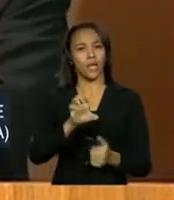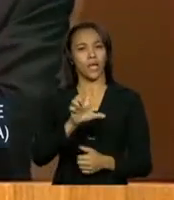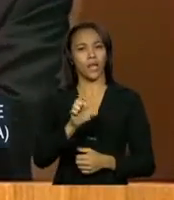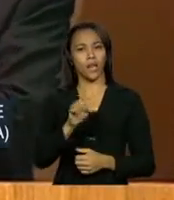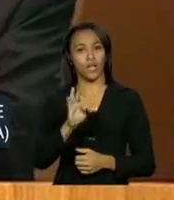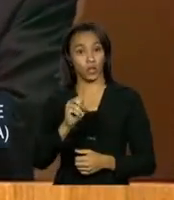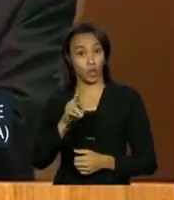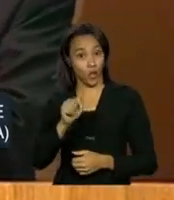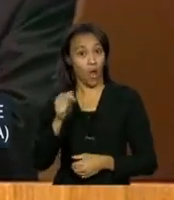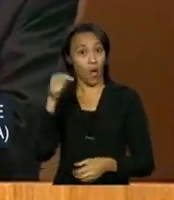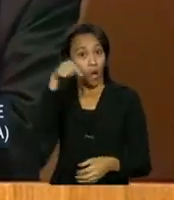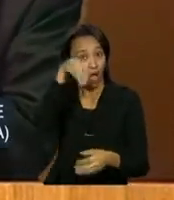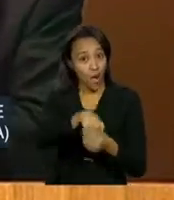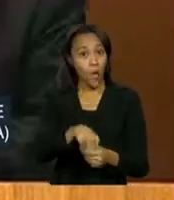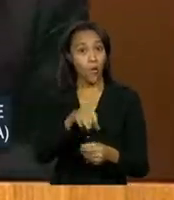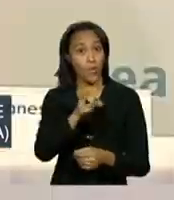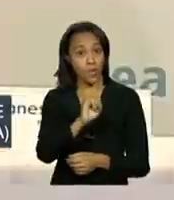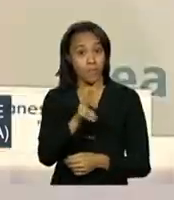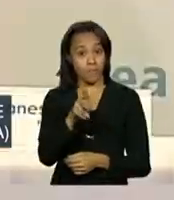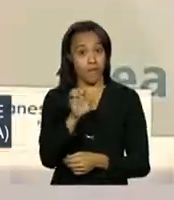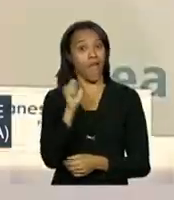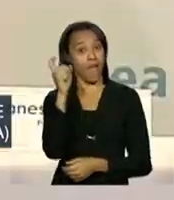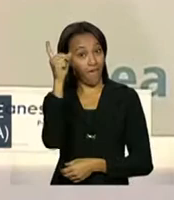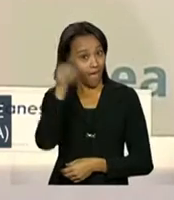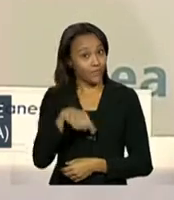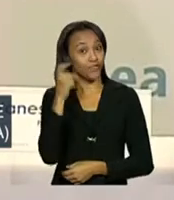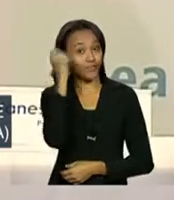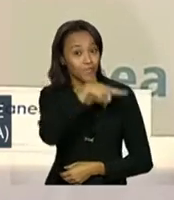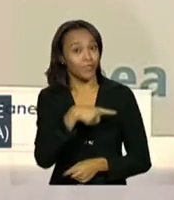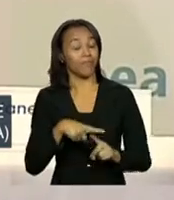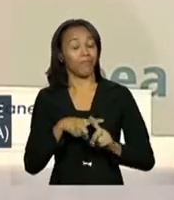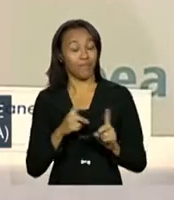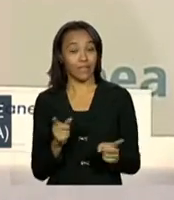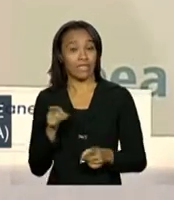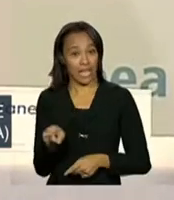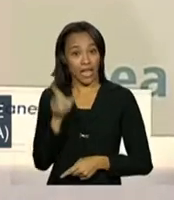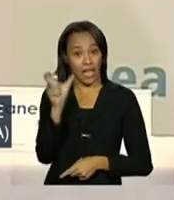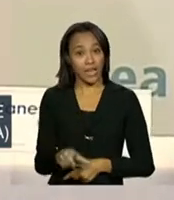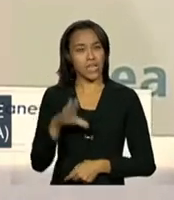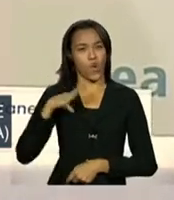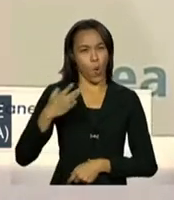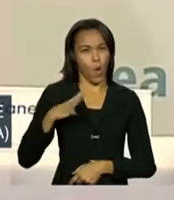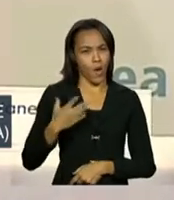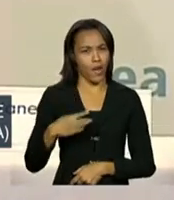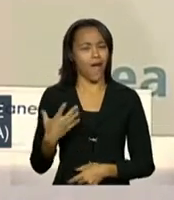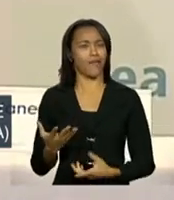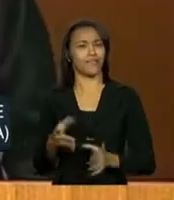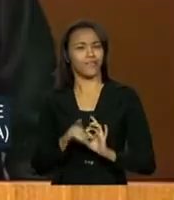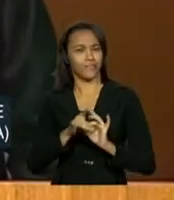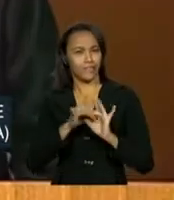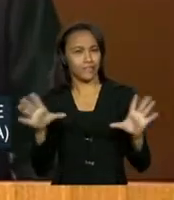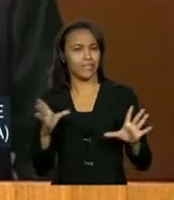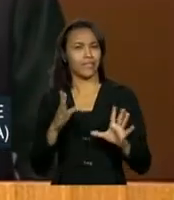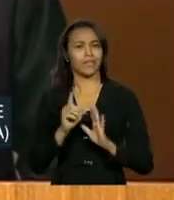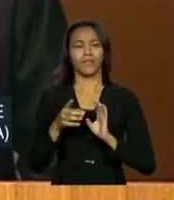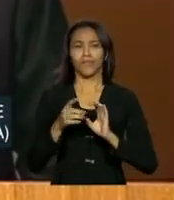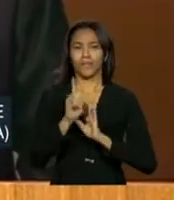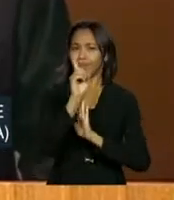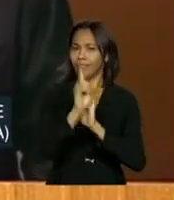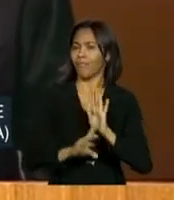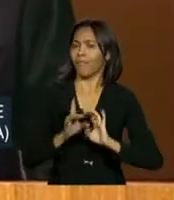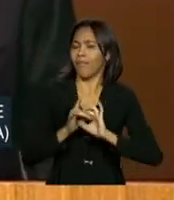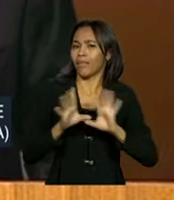O IPEA é difícil de presidir. Mas, enfim, ele teve a coragem, a disposição, o espírito democrático,